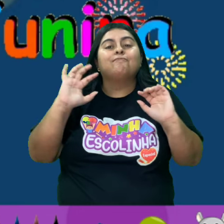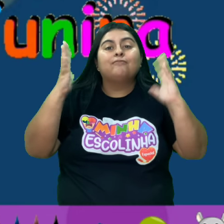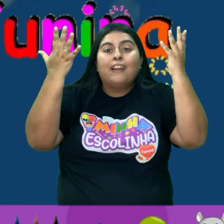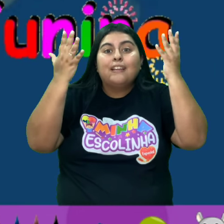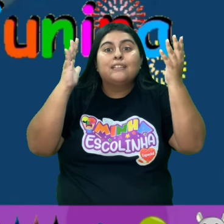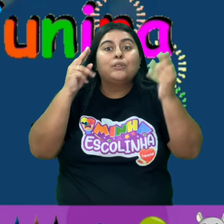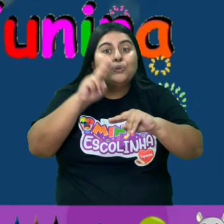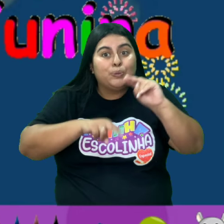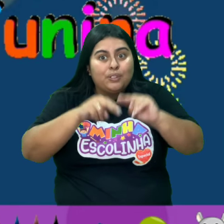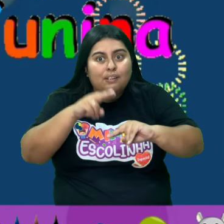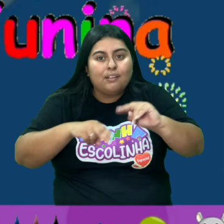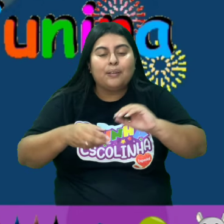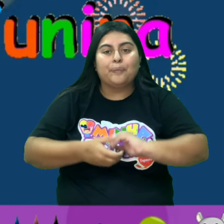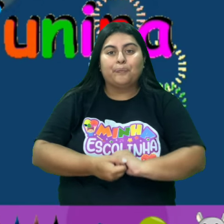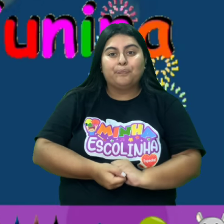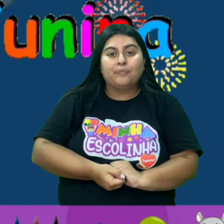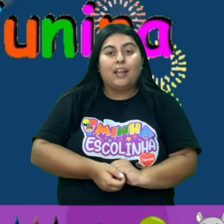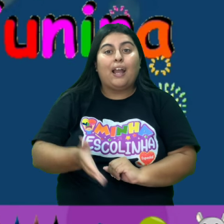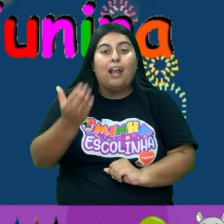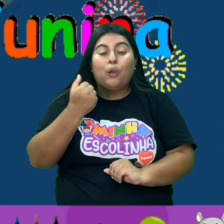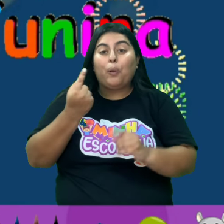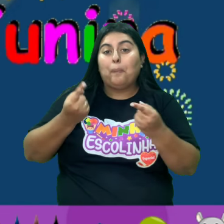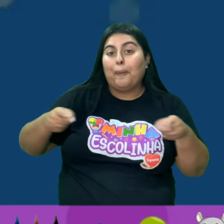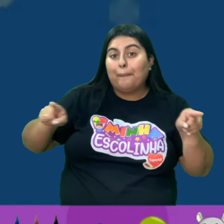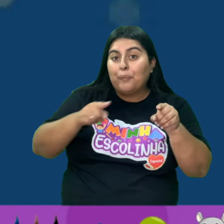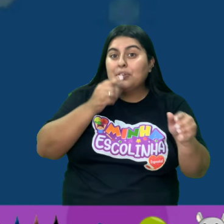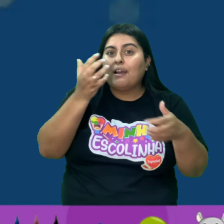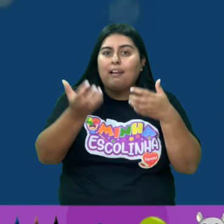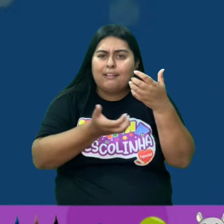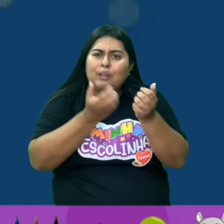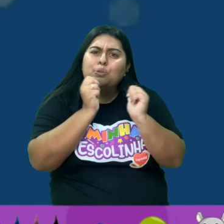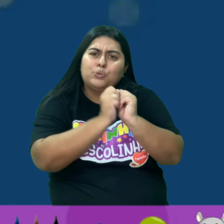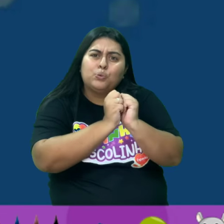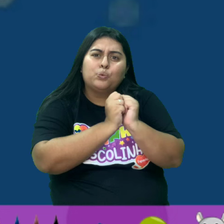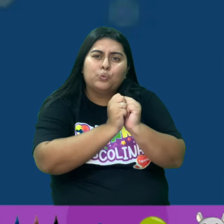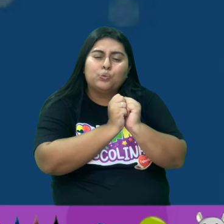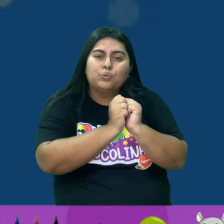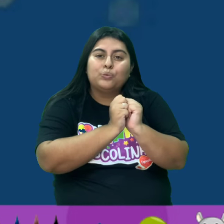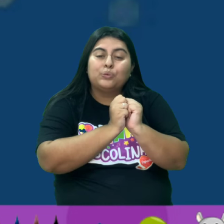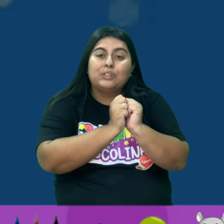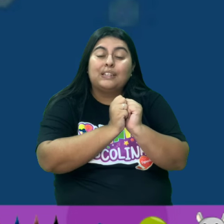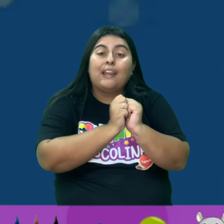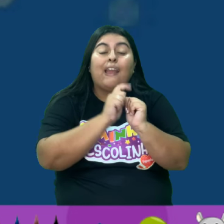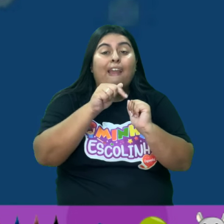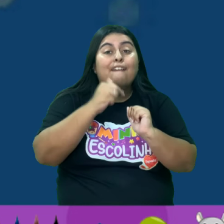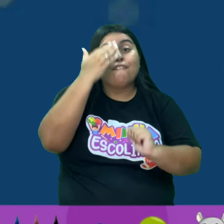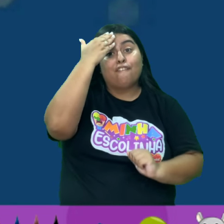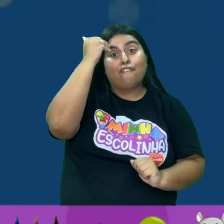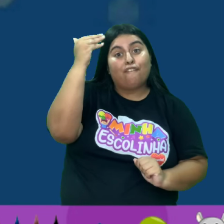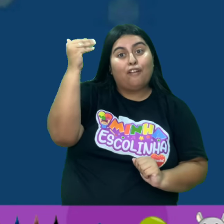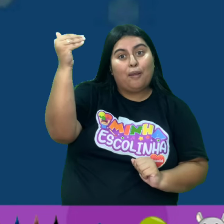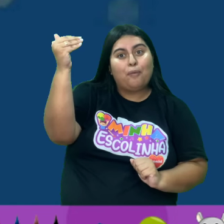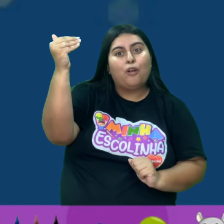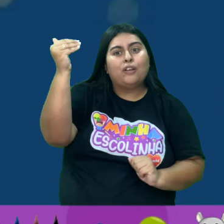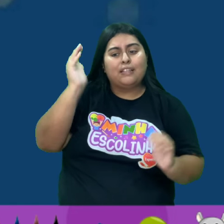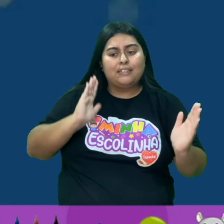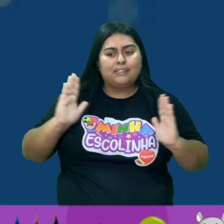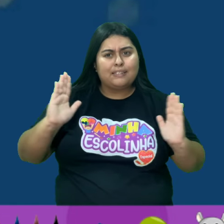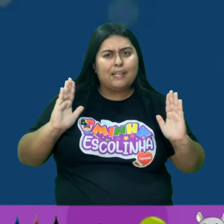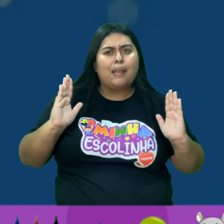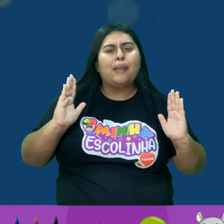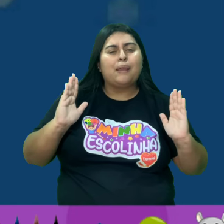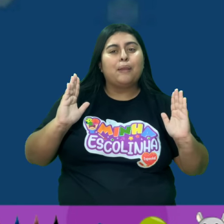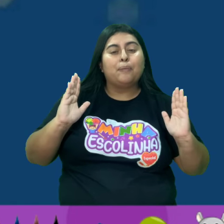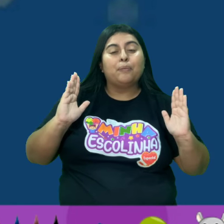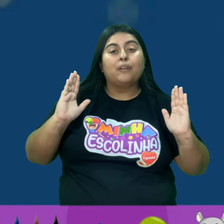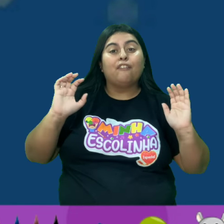adoro a festa junina. E que tal cantarmos uma música juntos, que é muito conhecida nessa época